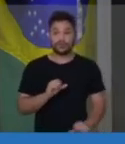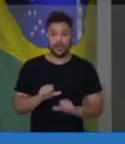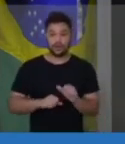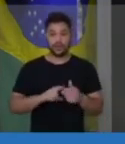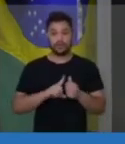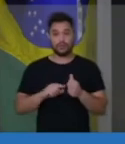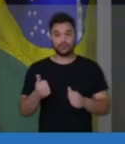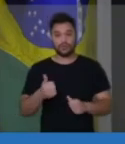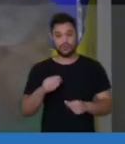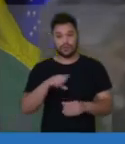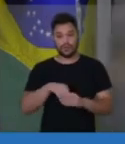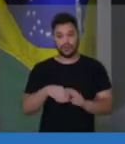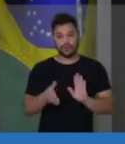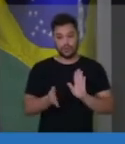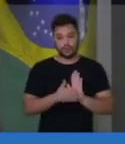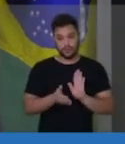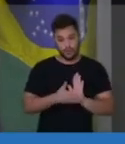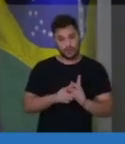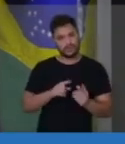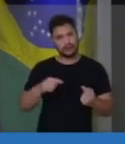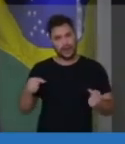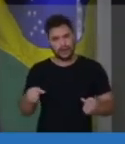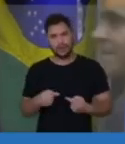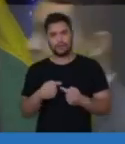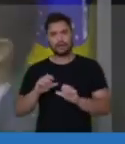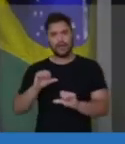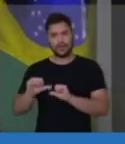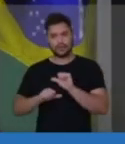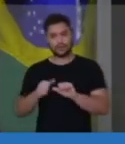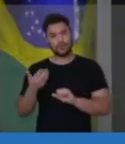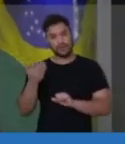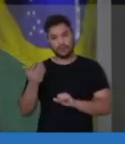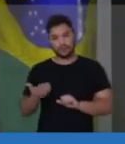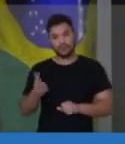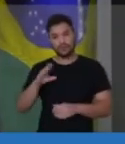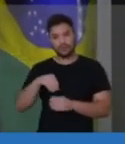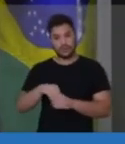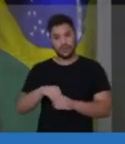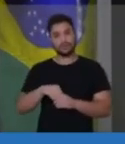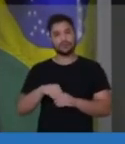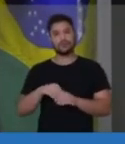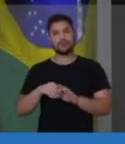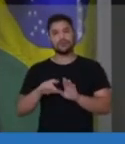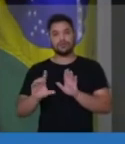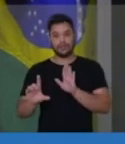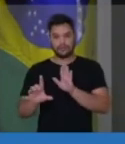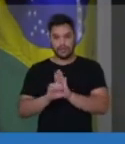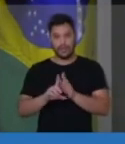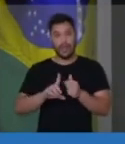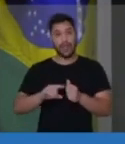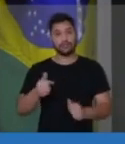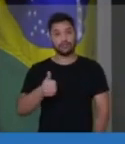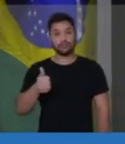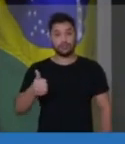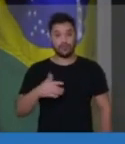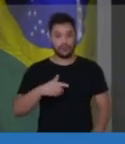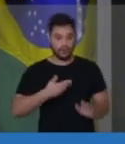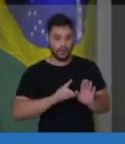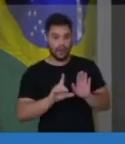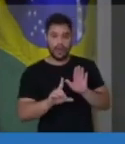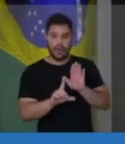artigo 1º da proposição para adequá-lo às alterações perpetradas nos seguintes termos: artigo 1º, esta